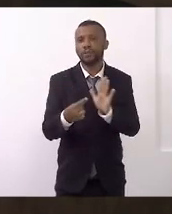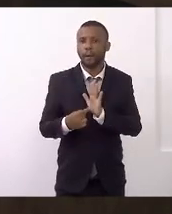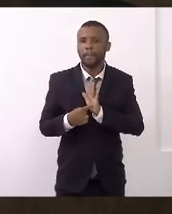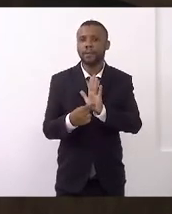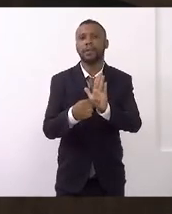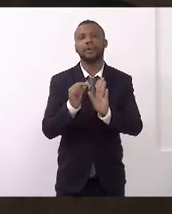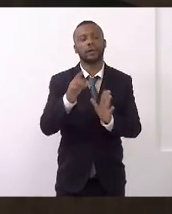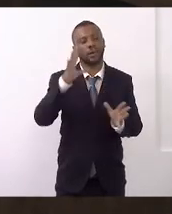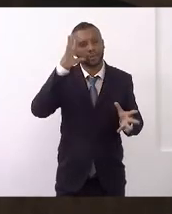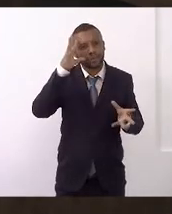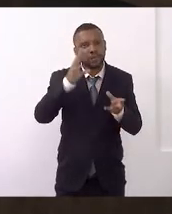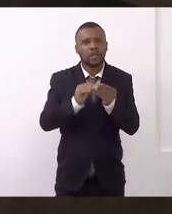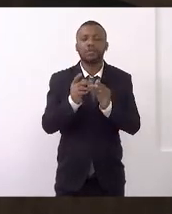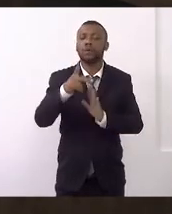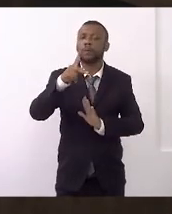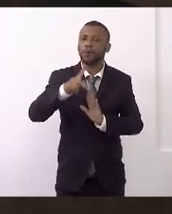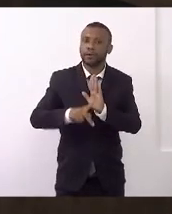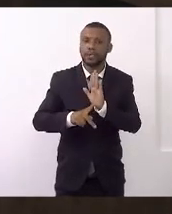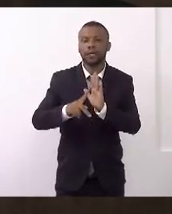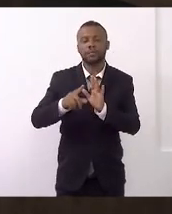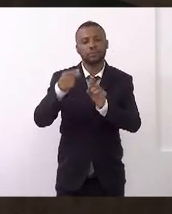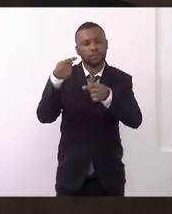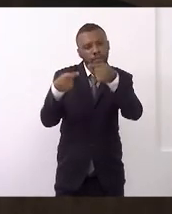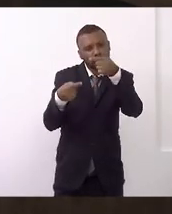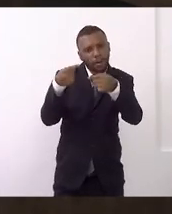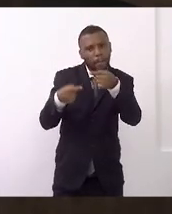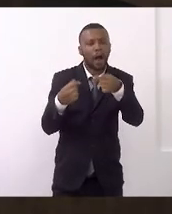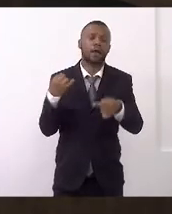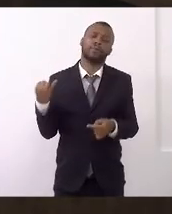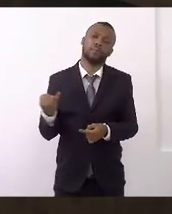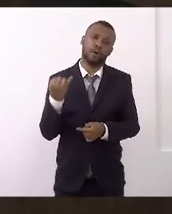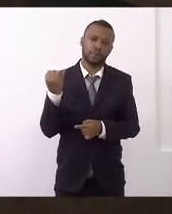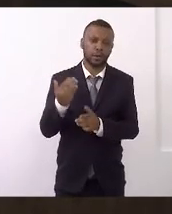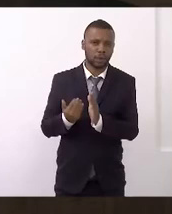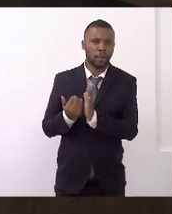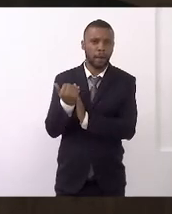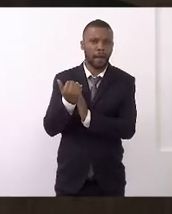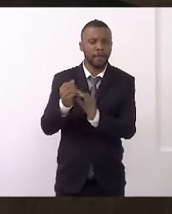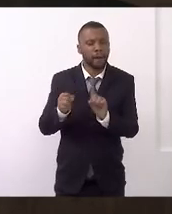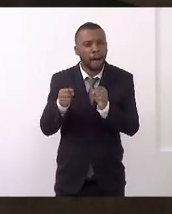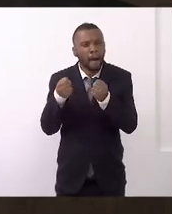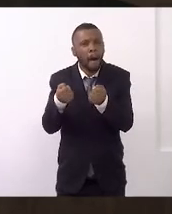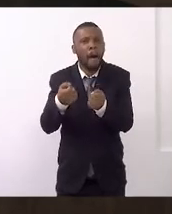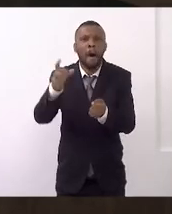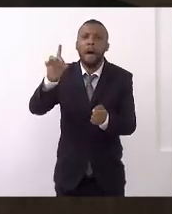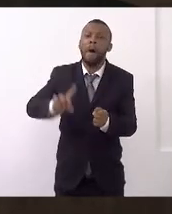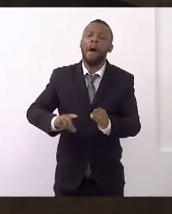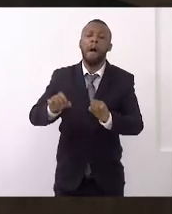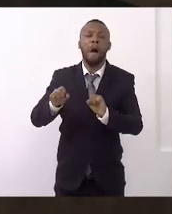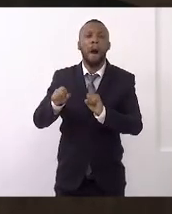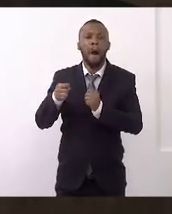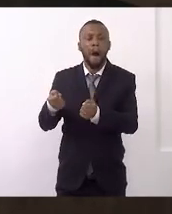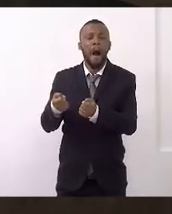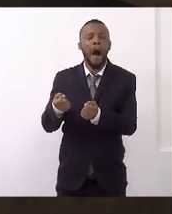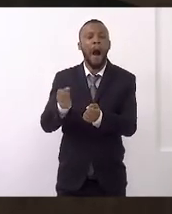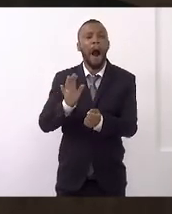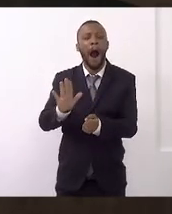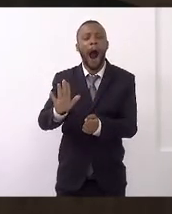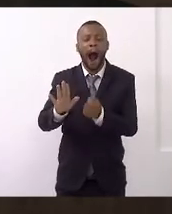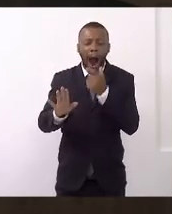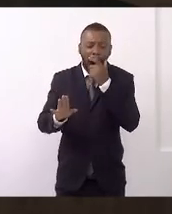que o projeto levanta um debate importante pela garantia do direito à defesa, mas que ele